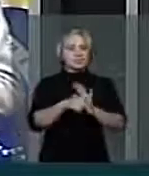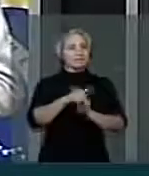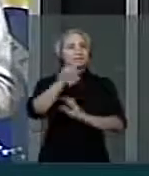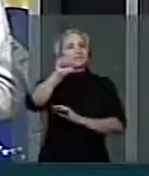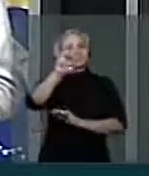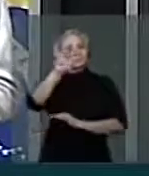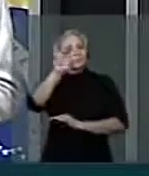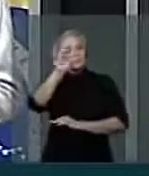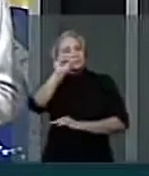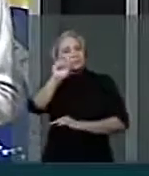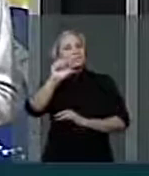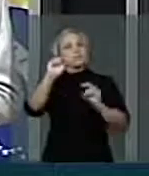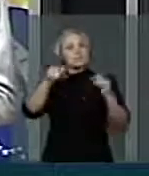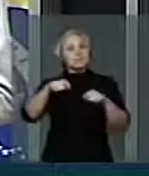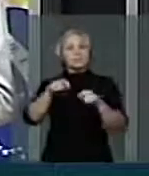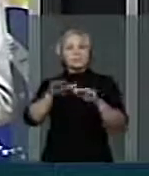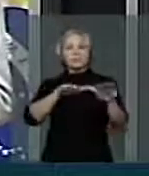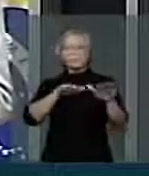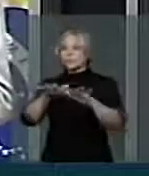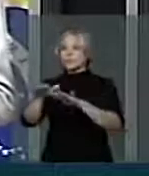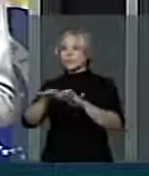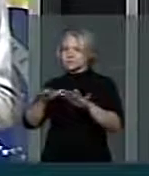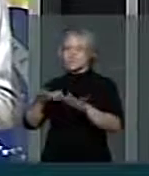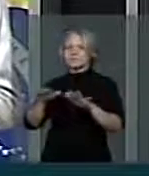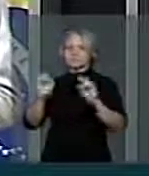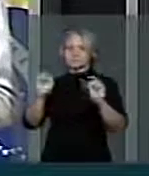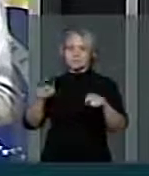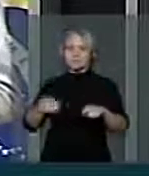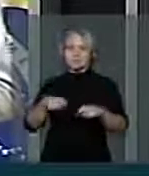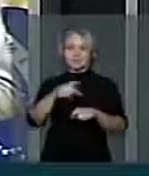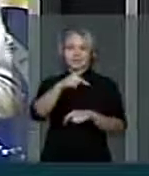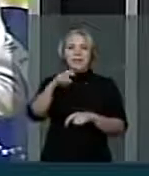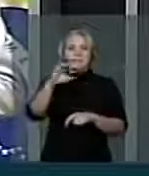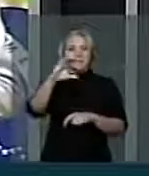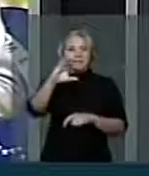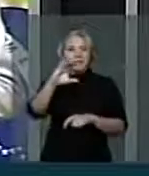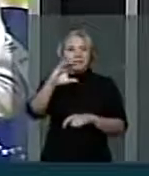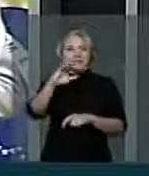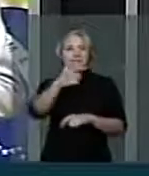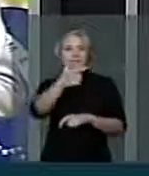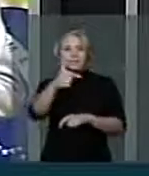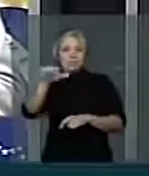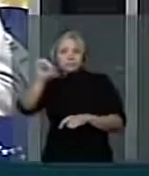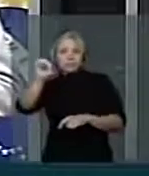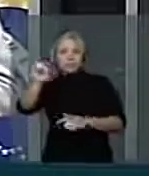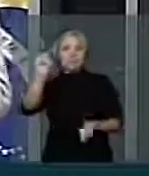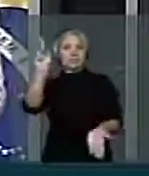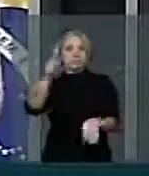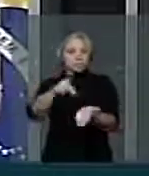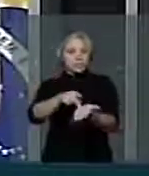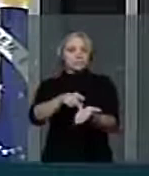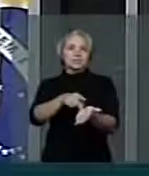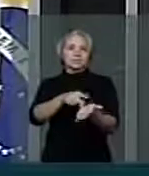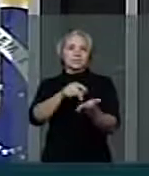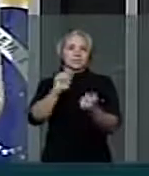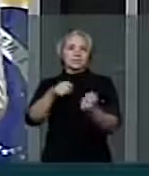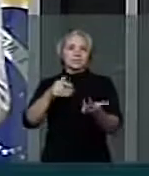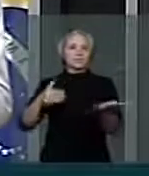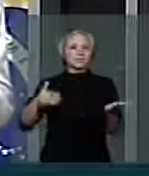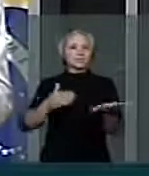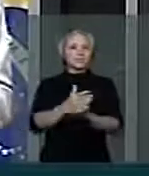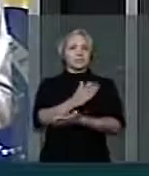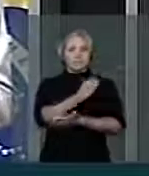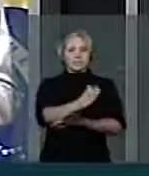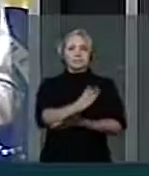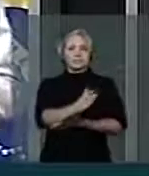também fazermos a mobilização para que a PEC 29 efetivamente seja aprovada, quer